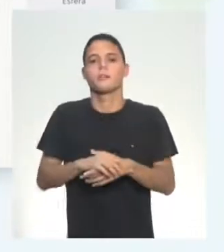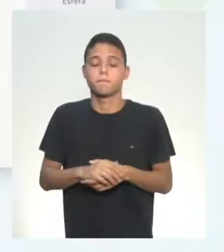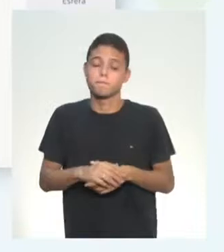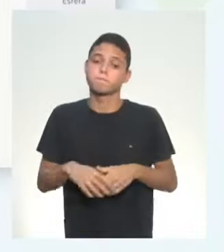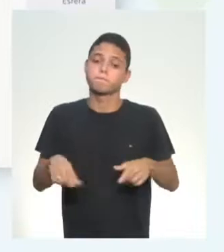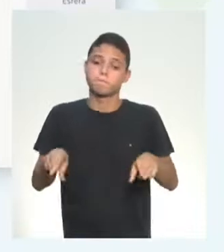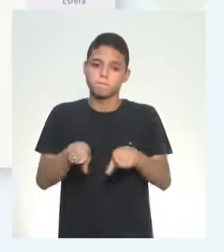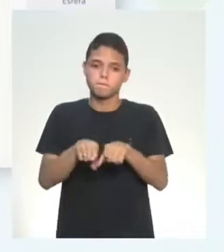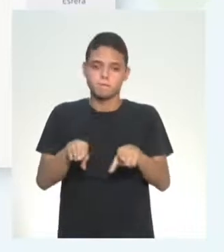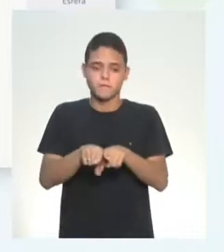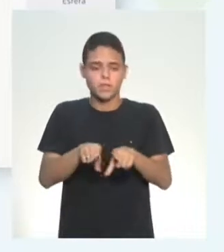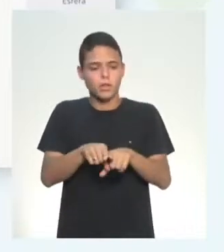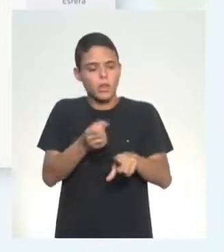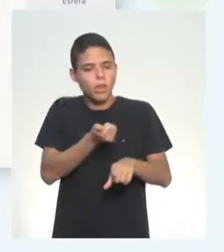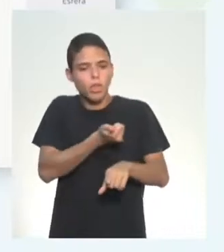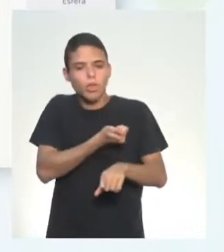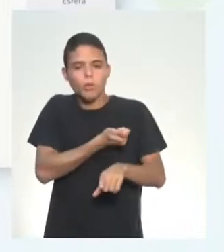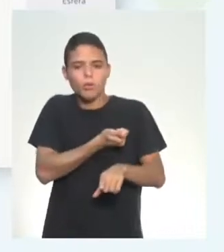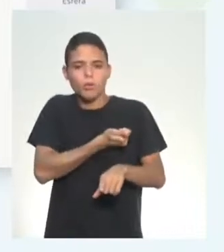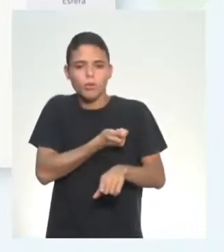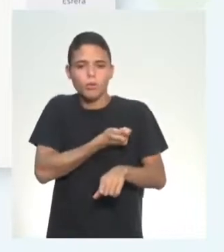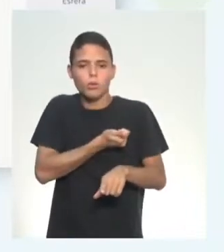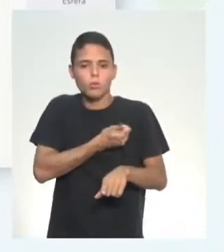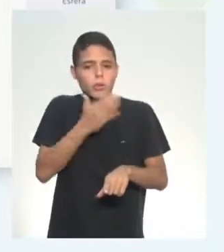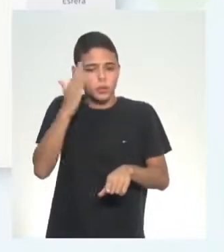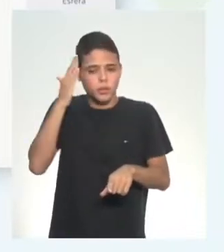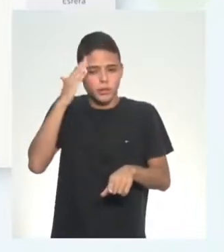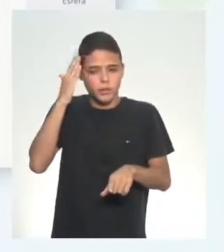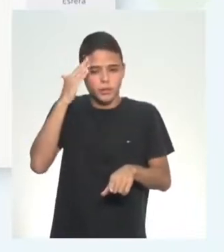vou inserir aqui uma medida que eu já sei que é a medida